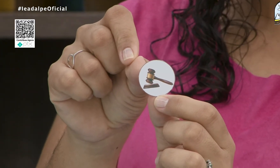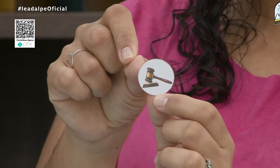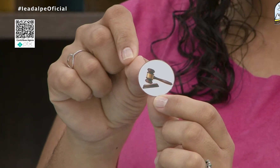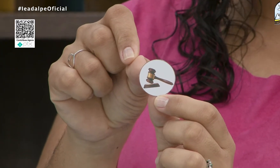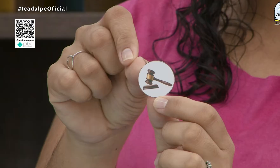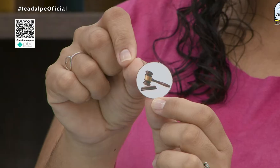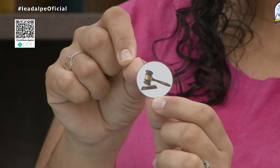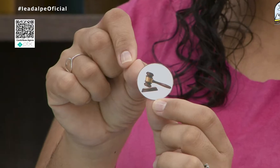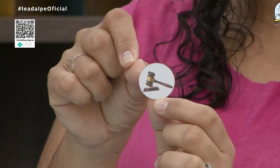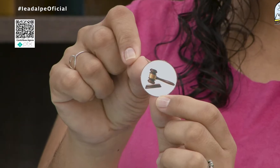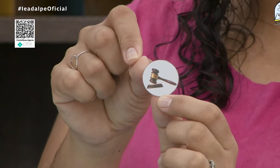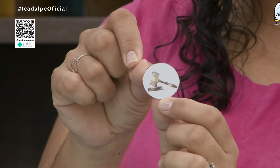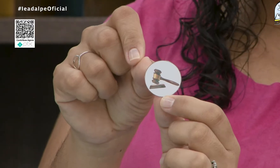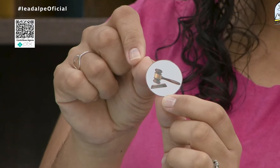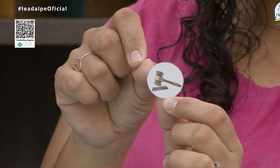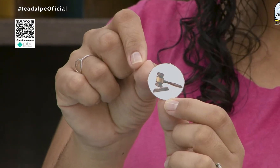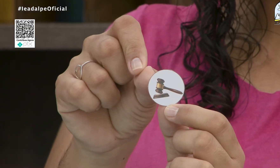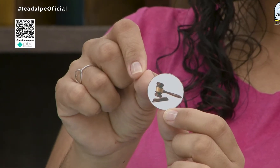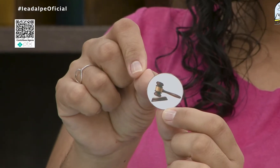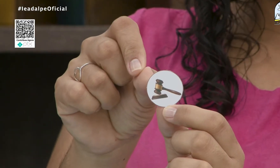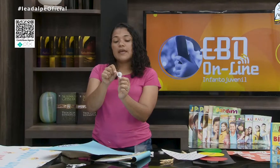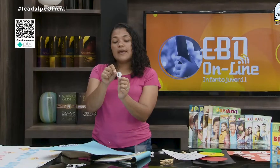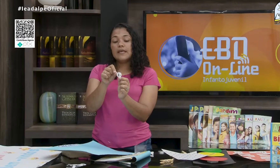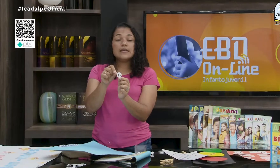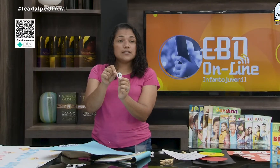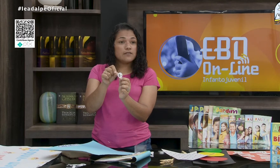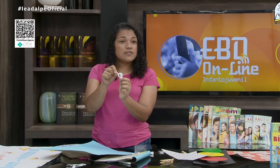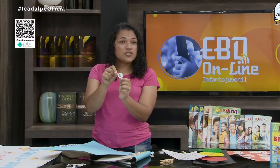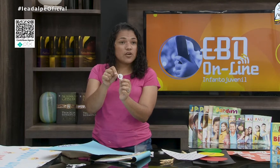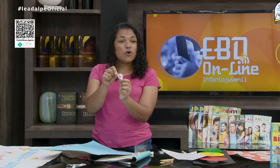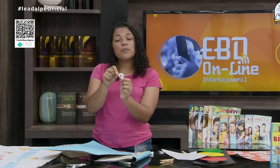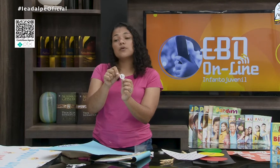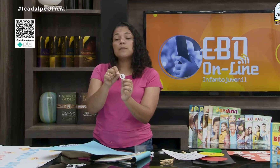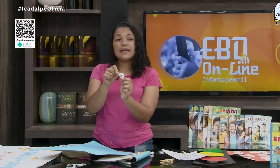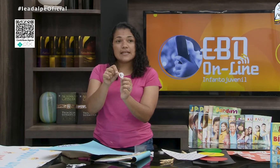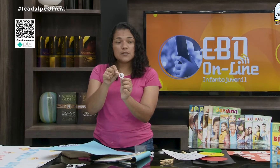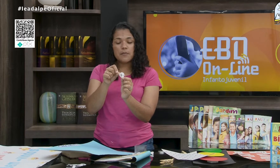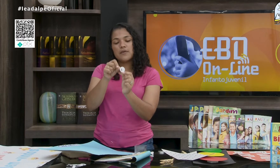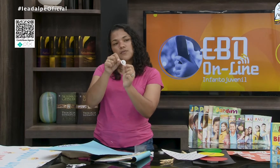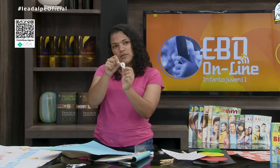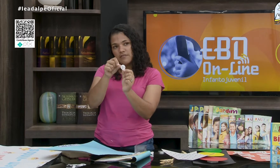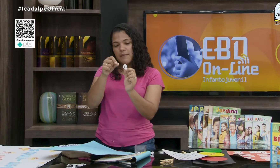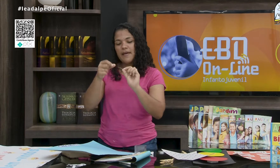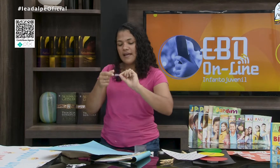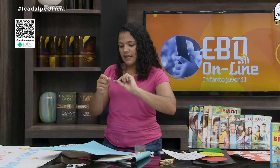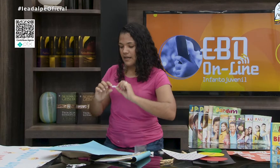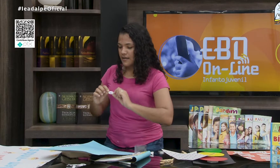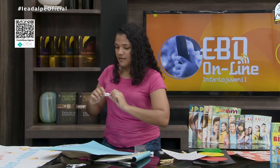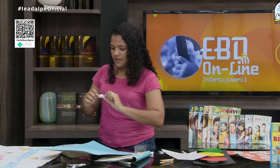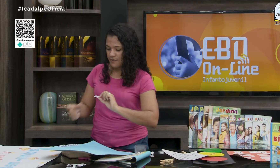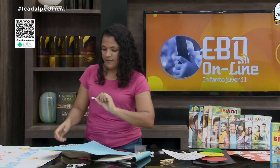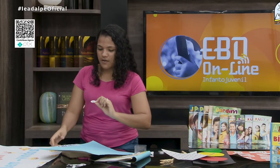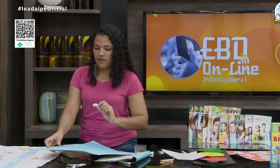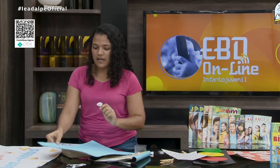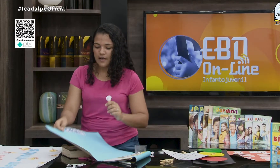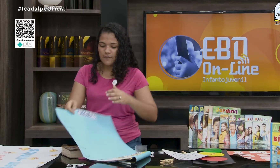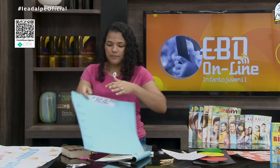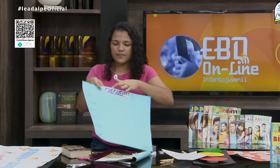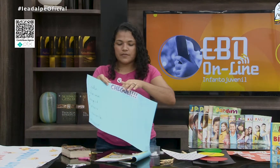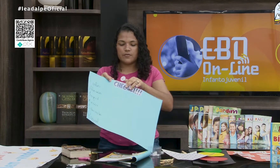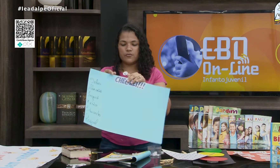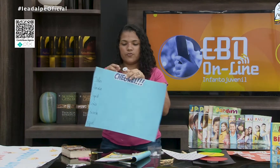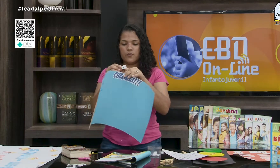chegou. Vai lá, Silas, pega teu papelzinho. É, Ingrid, você chegou, pronto, pegue lá seu papelzinho. Então, ele vai pegar lá e vai